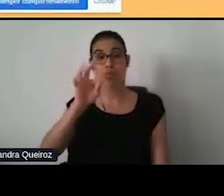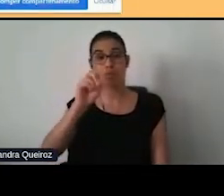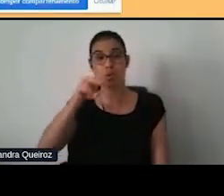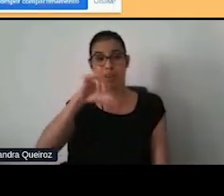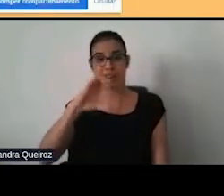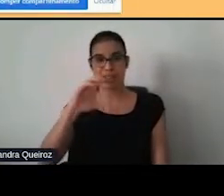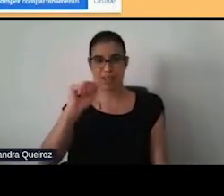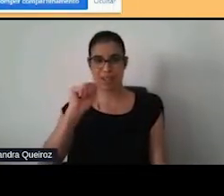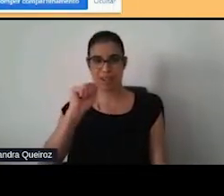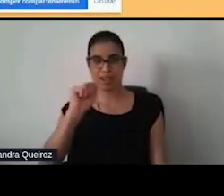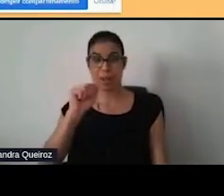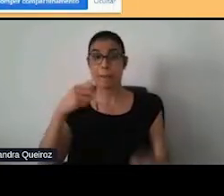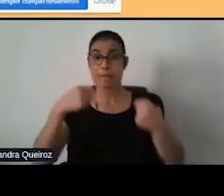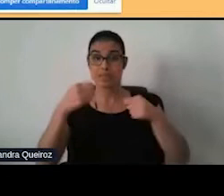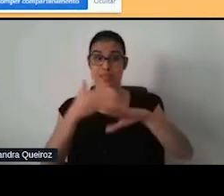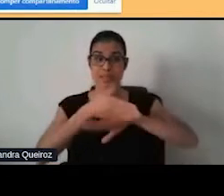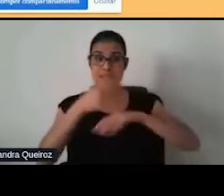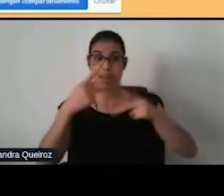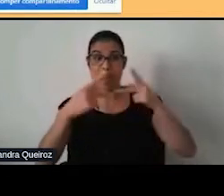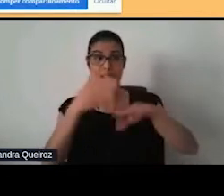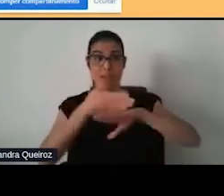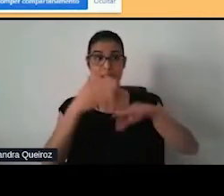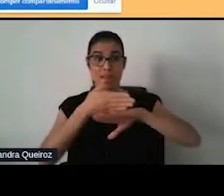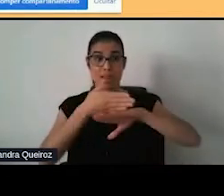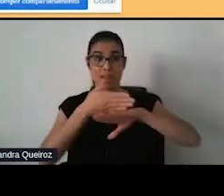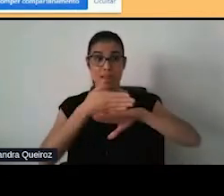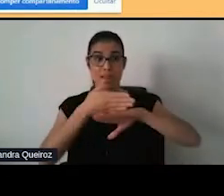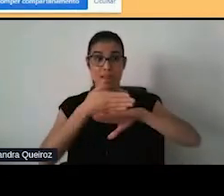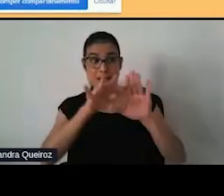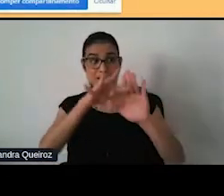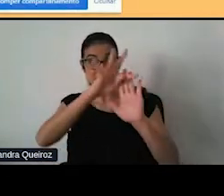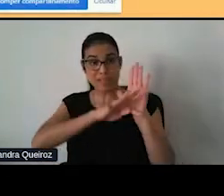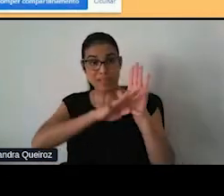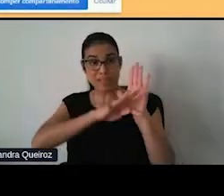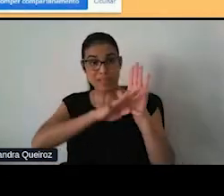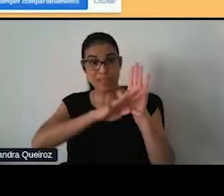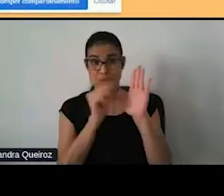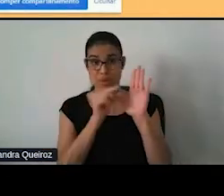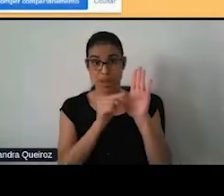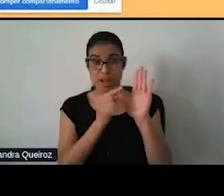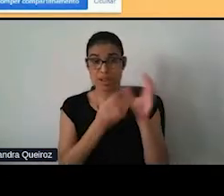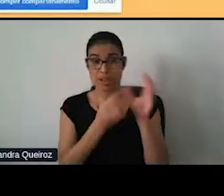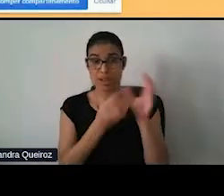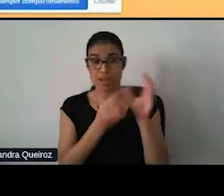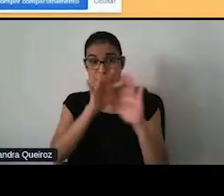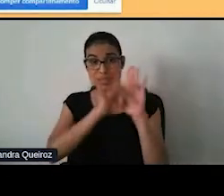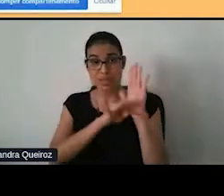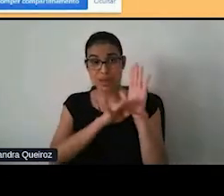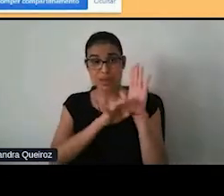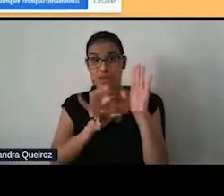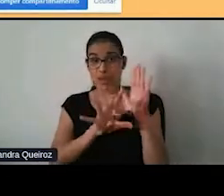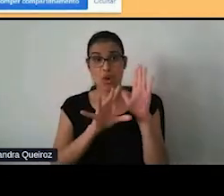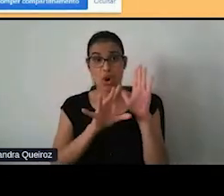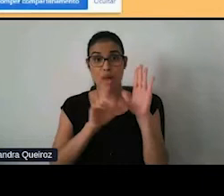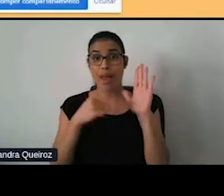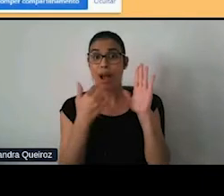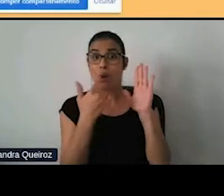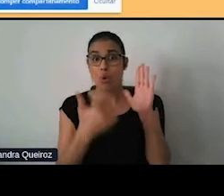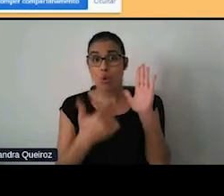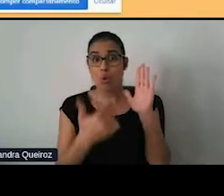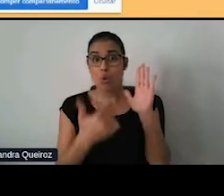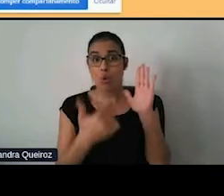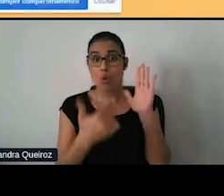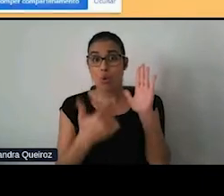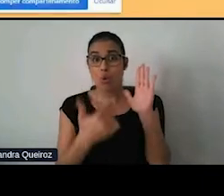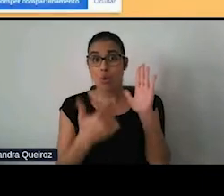que esse link, a única diferença dele para o texto, do conteúdo realmente da página, é a cor. Será que a pessoa vai